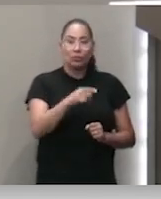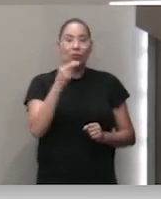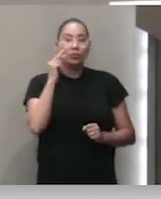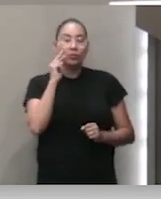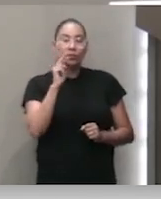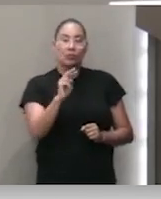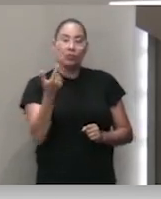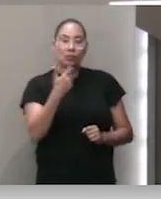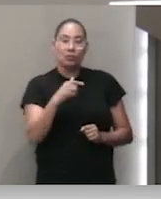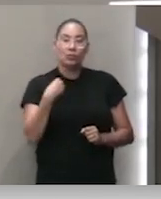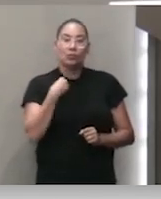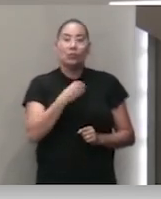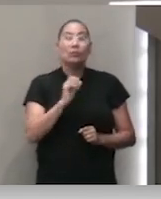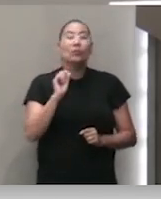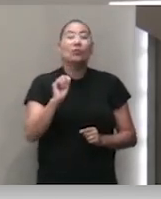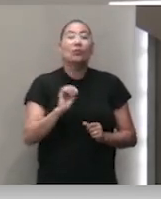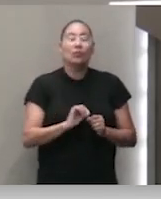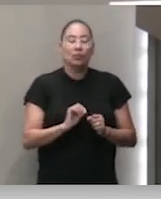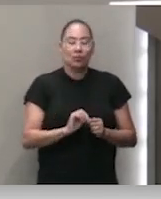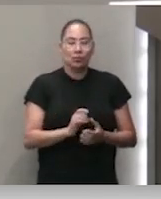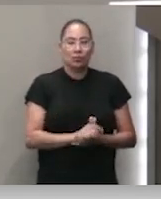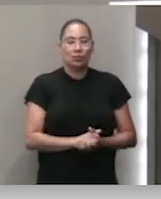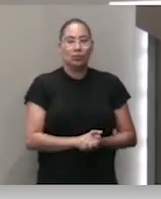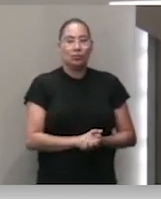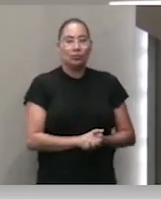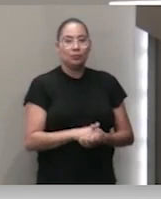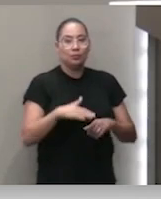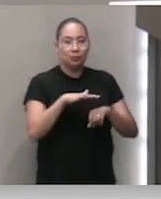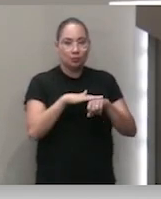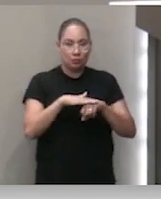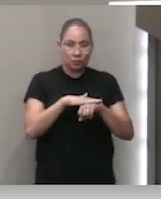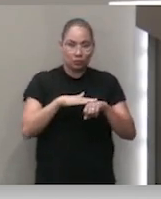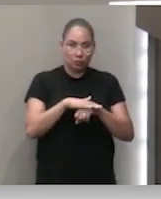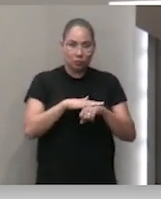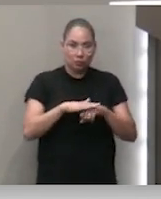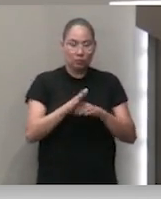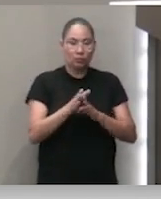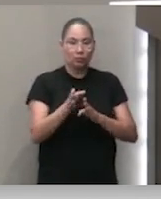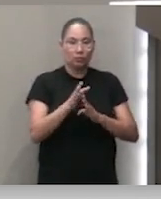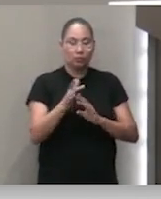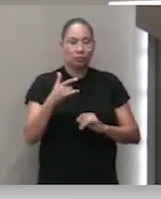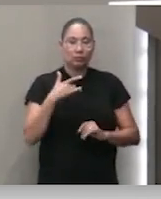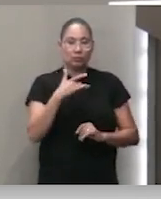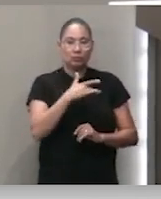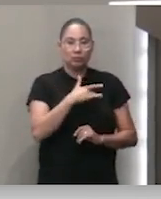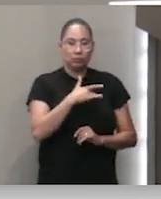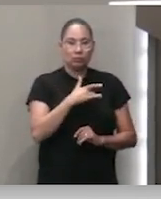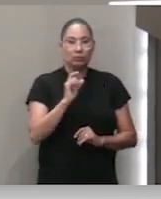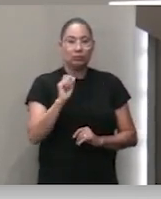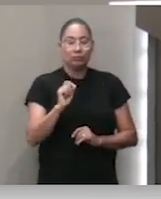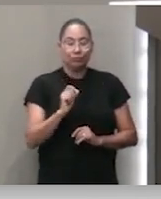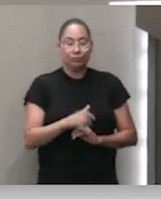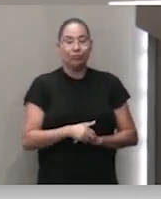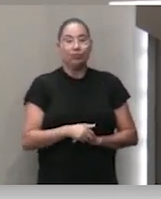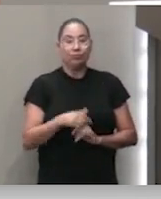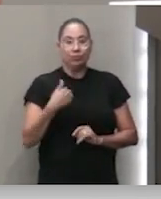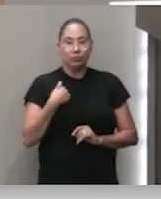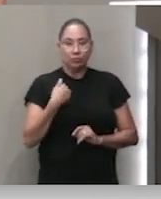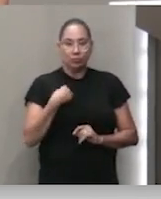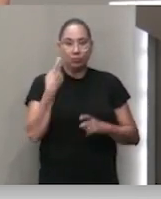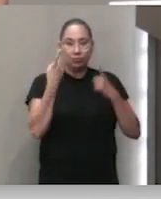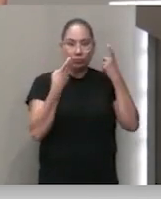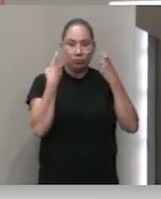constatar que não tem médico, o que a gente pode fazer. E aí, conversando com o Conselho de Saúde, colegas, eu confesso que estou